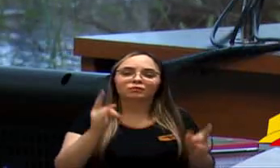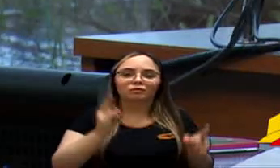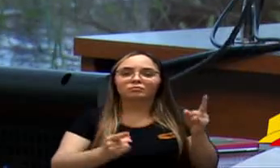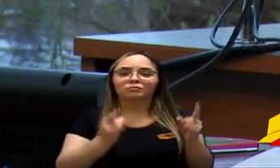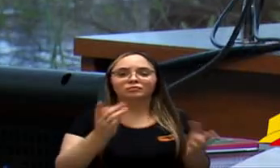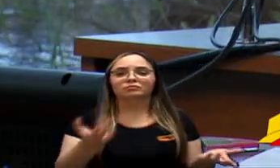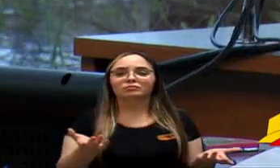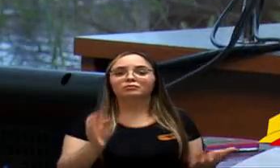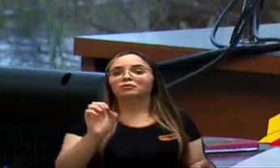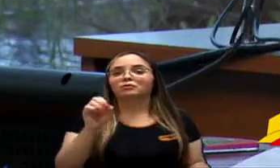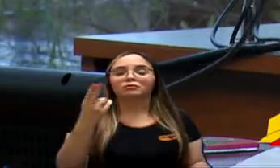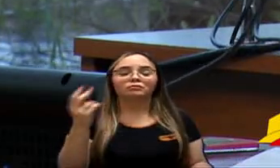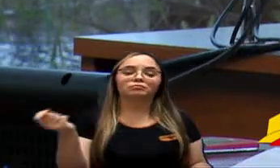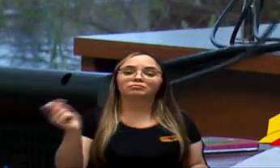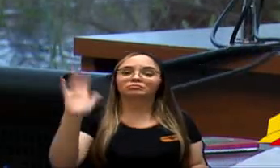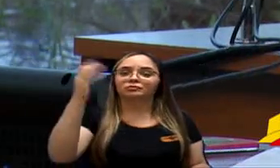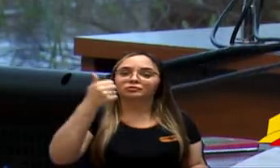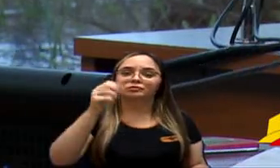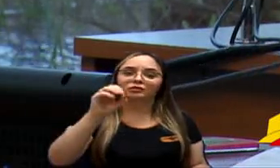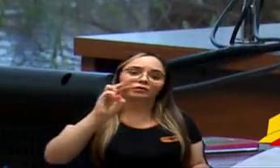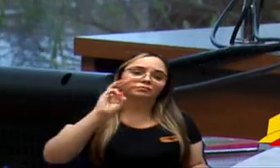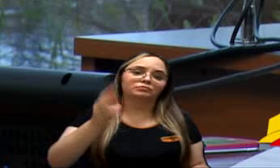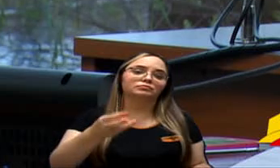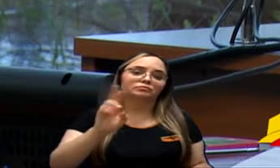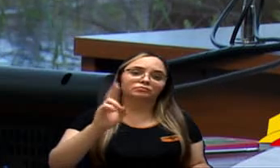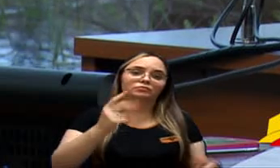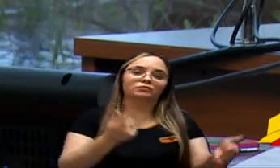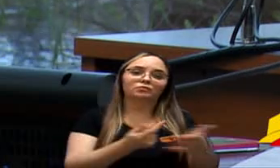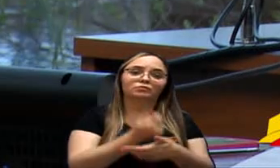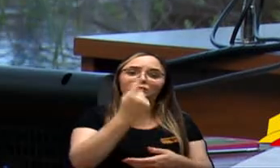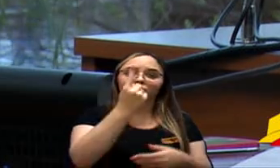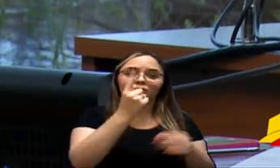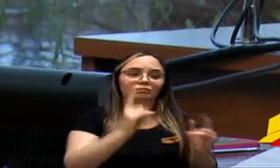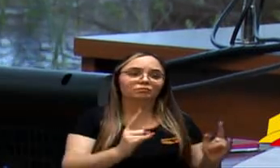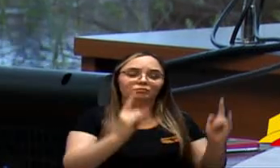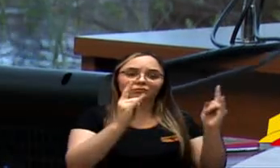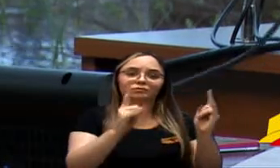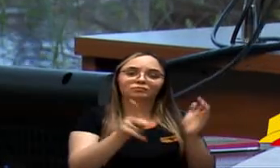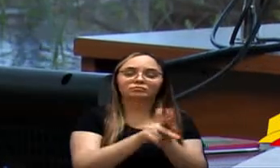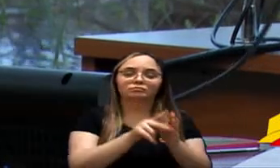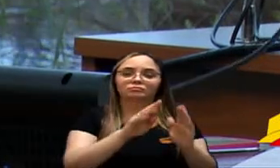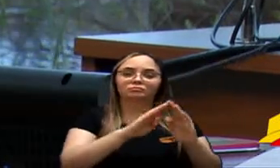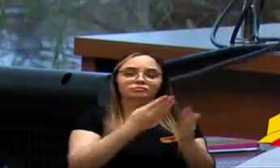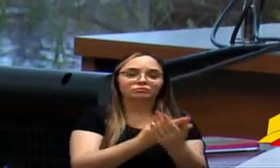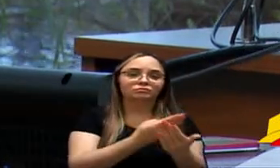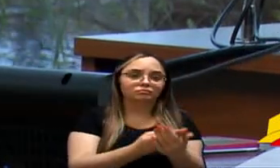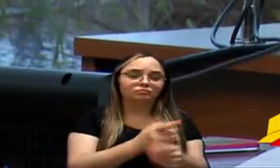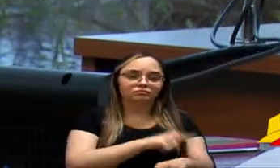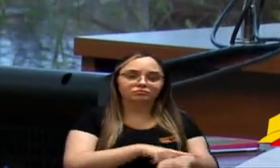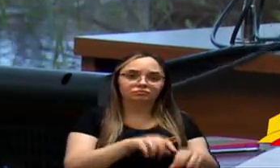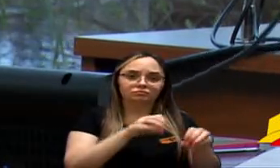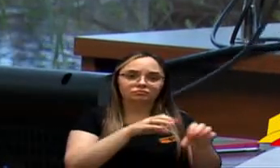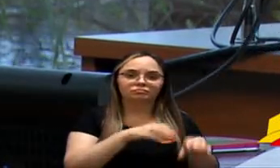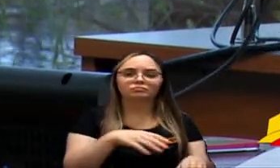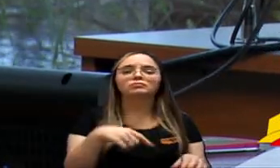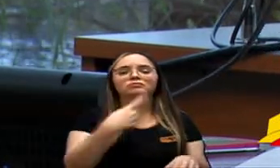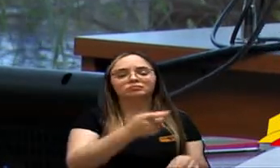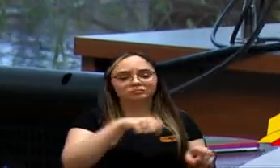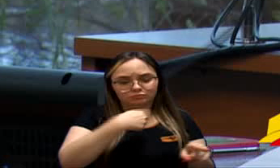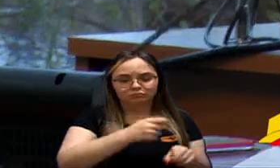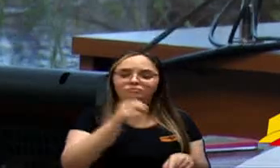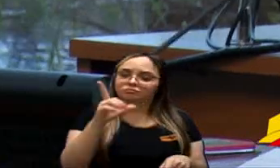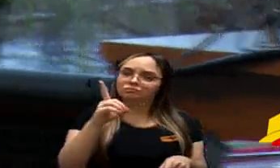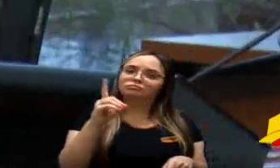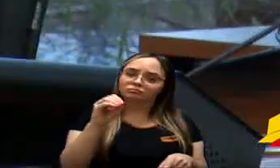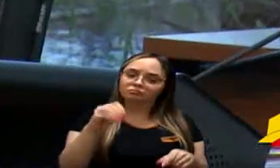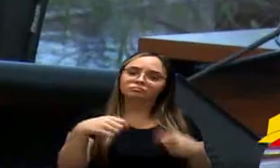um superfaturamento de 10 milhões de reais na compra de um prédio da educação. Isso faz parte da LDO. Mas o vereador,